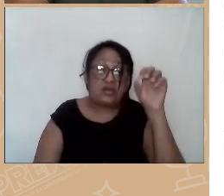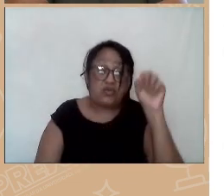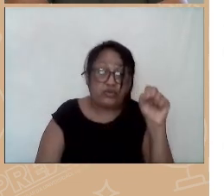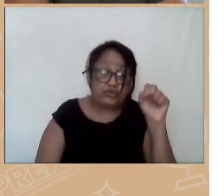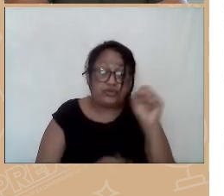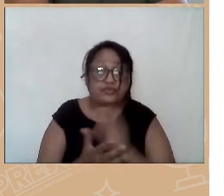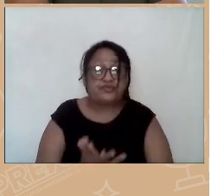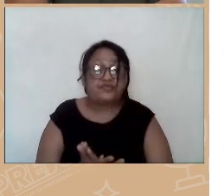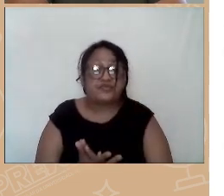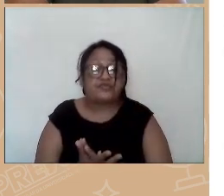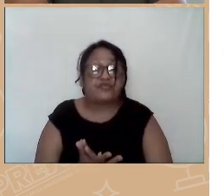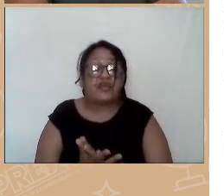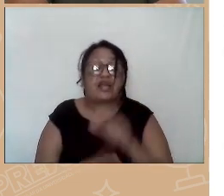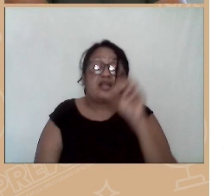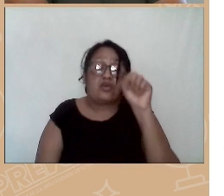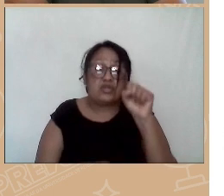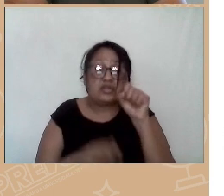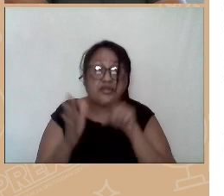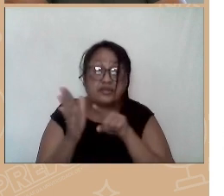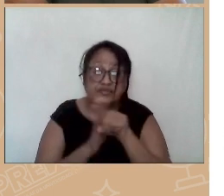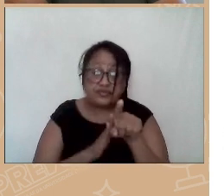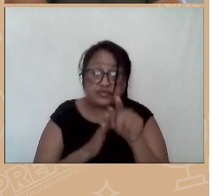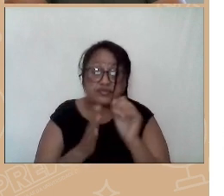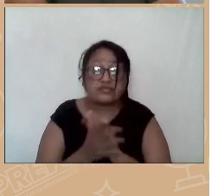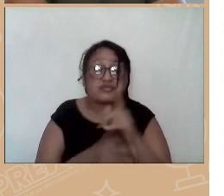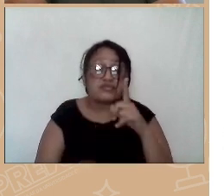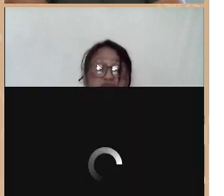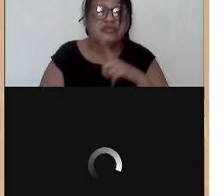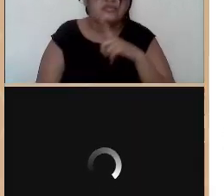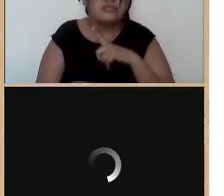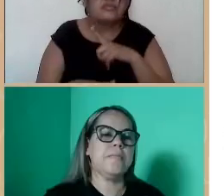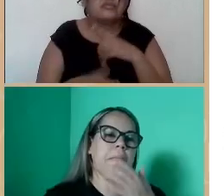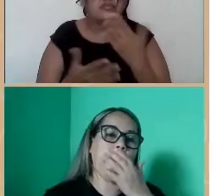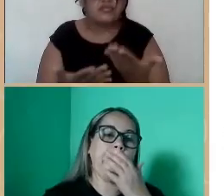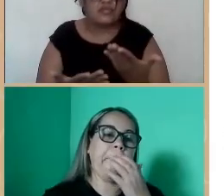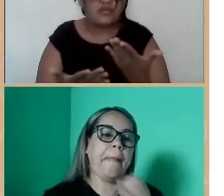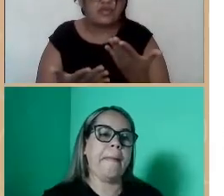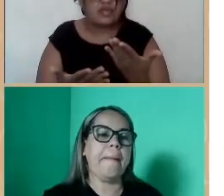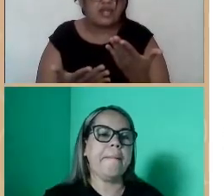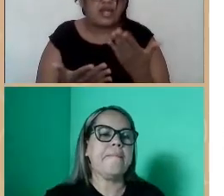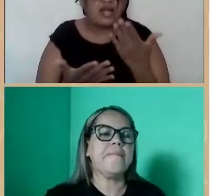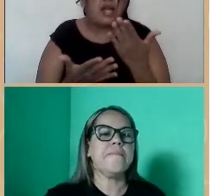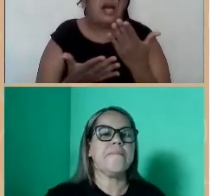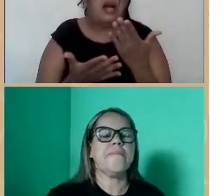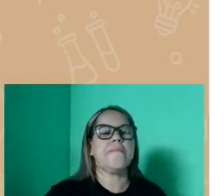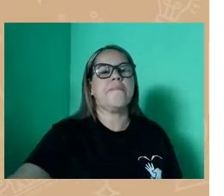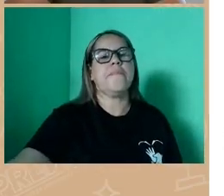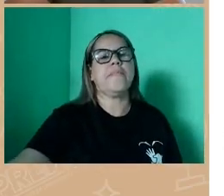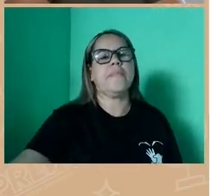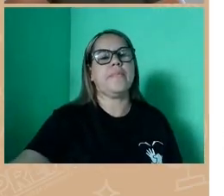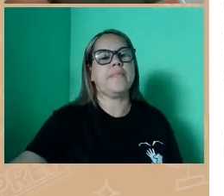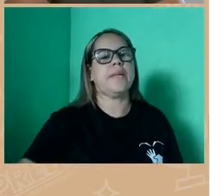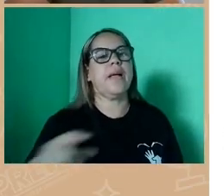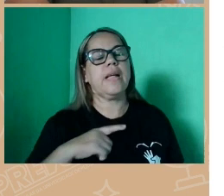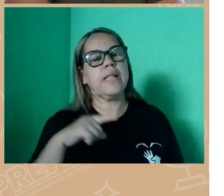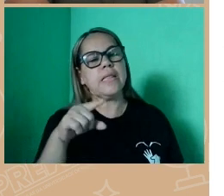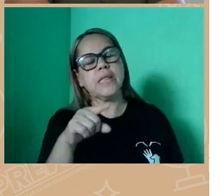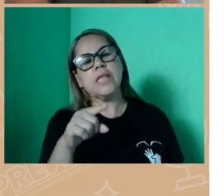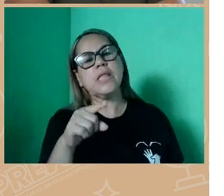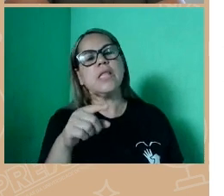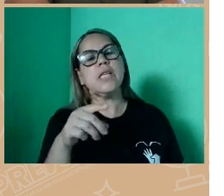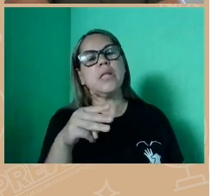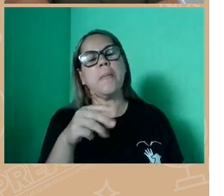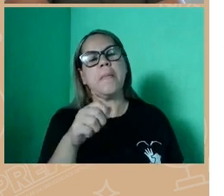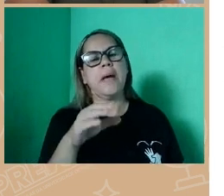na oitava questão nós temos um fragmento de memórias póstumas de Brascubas de Machado de Assis o